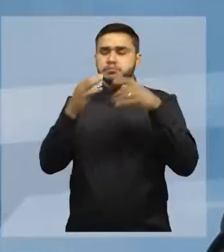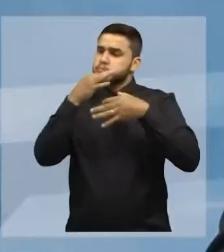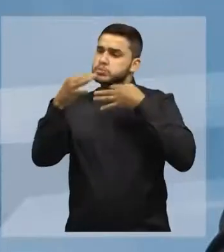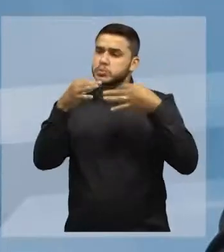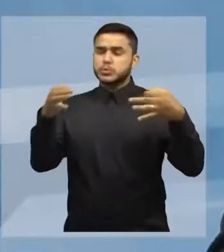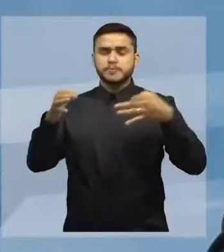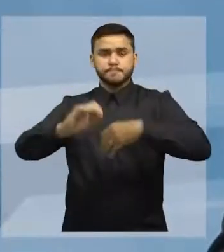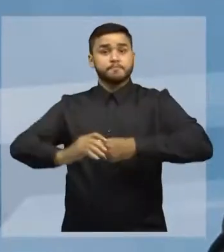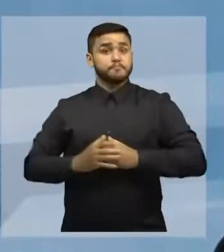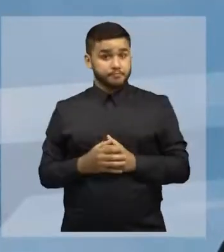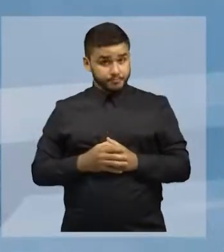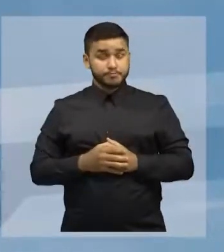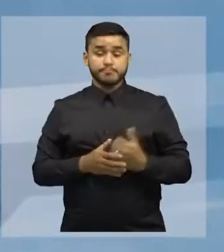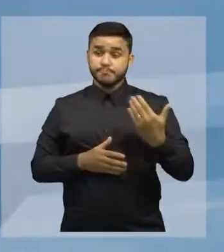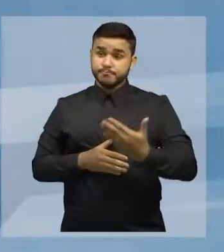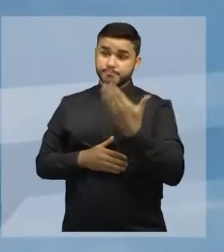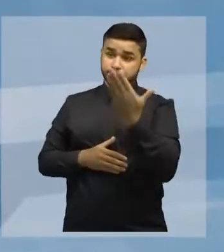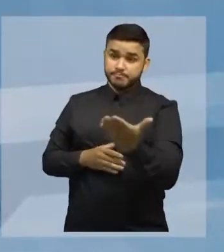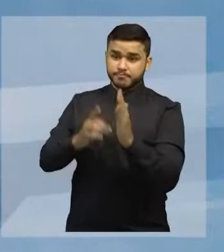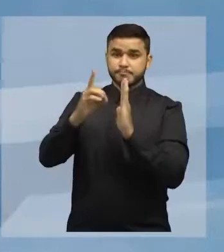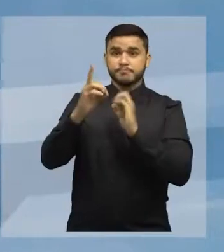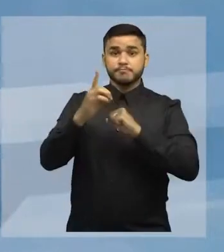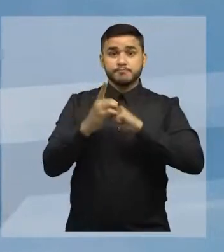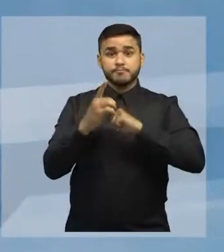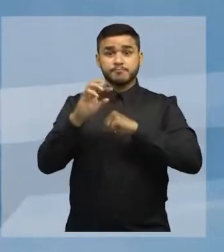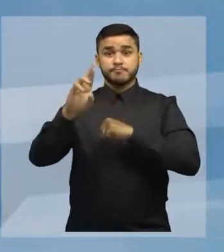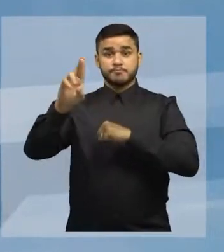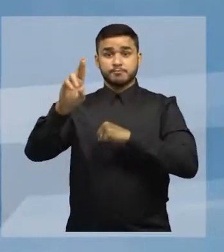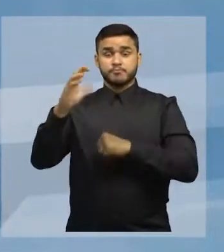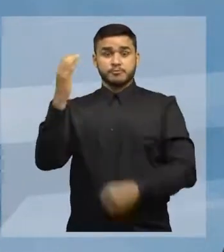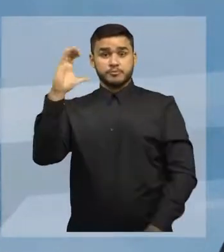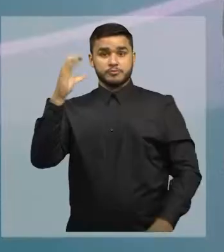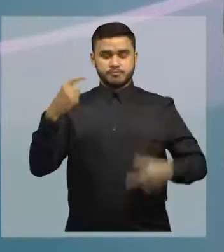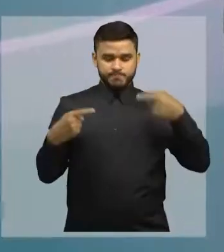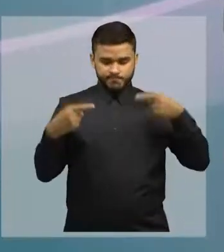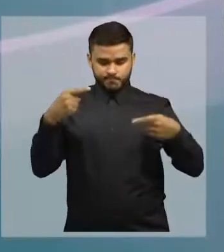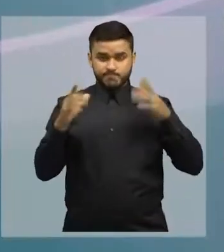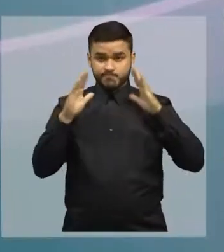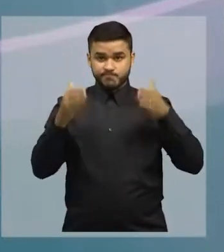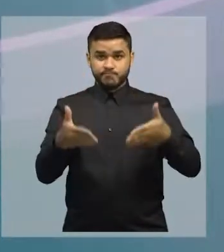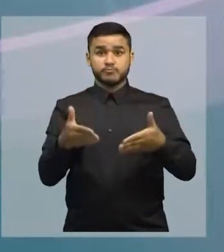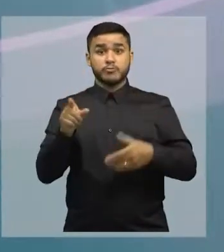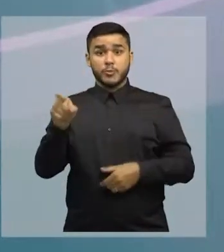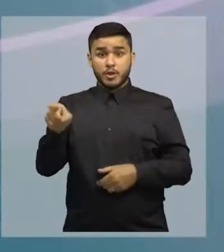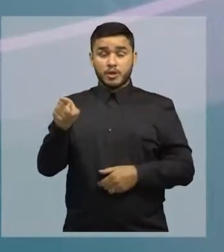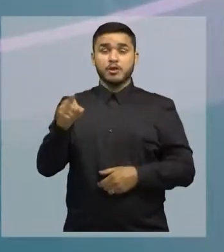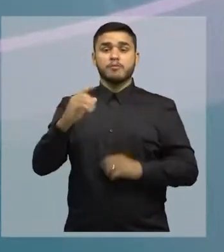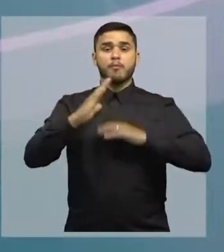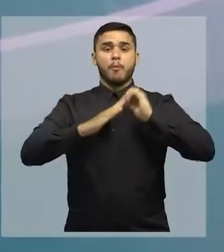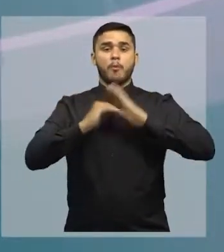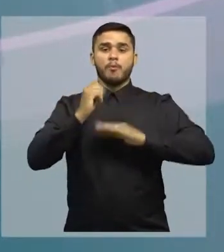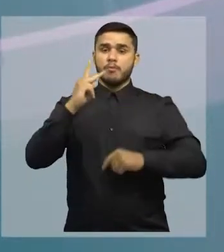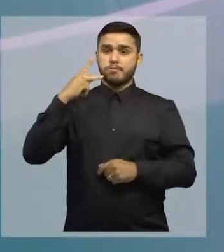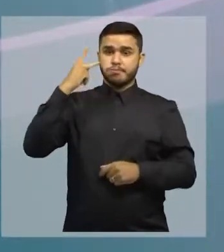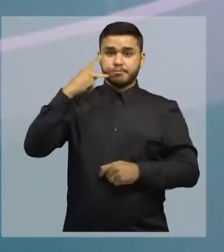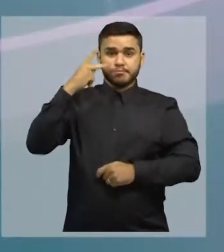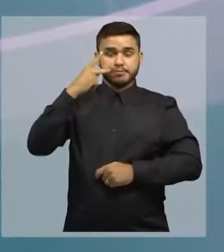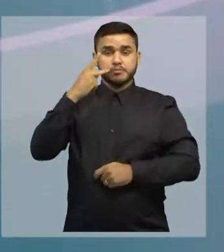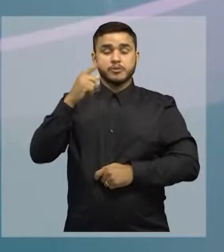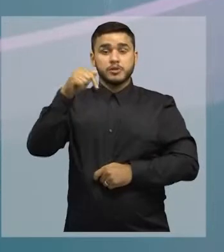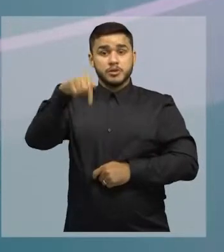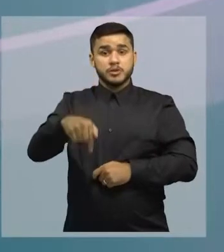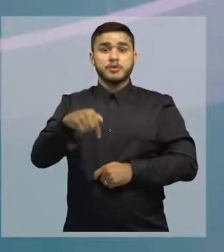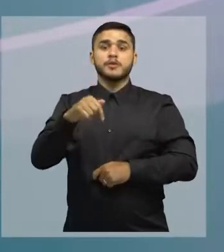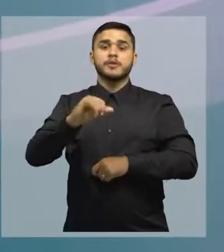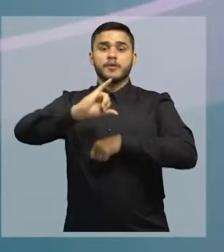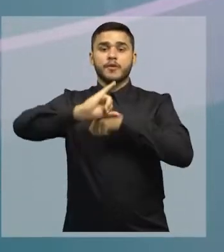a refletirmos aqui sobre os temas colocados, e também o doutor em Ciência Política, procurador do município do estado do Ceará, da